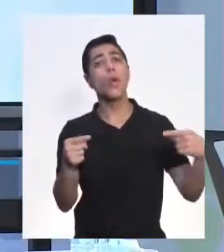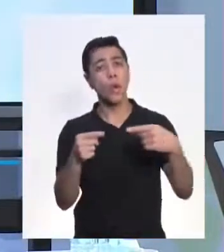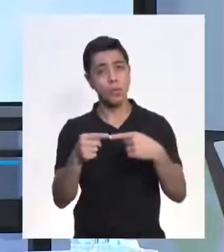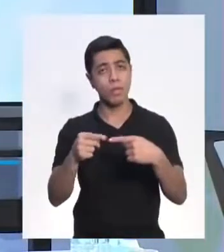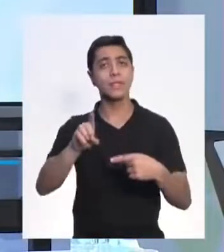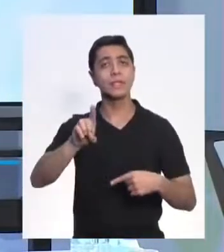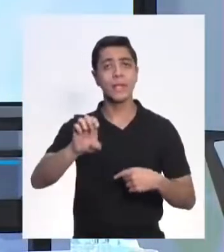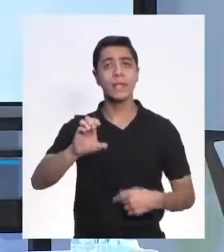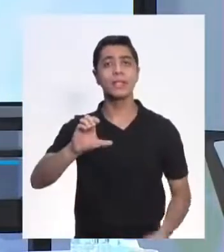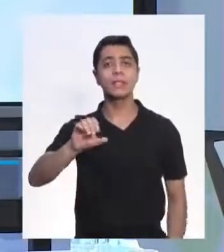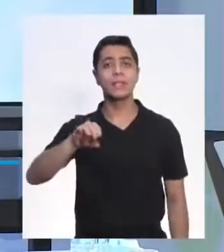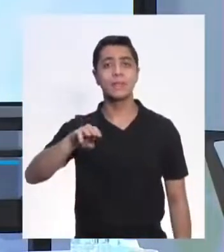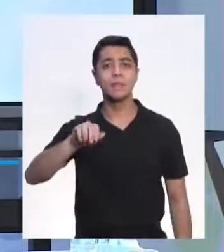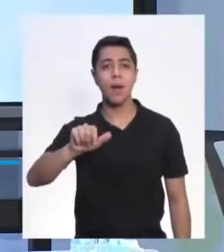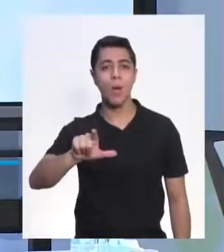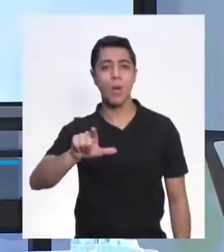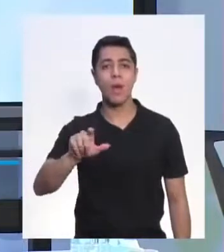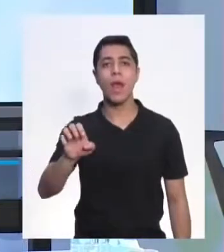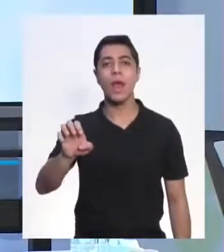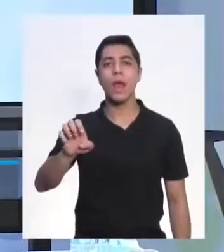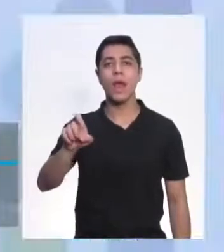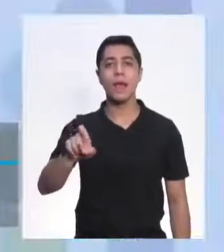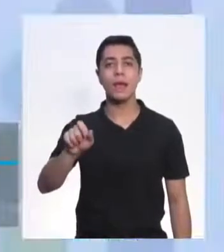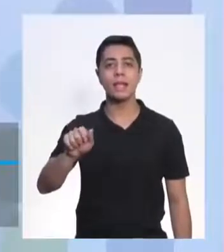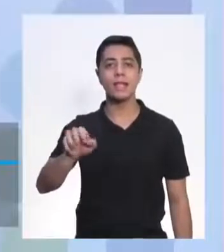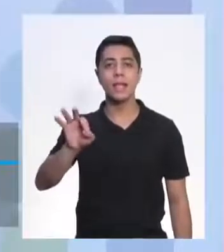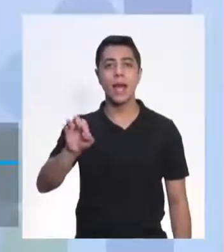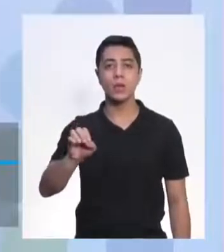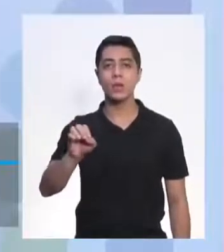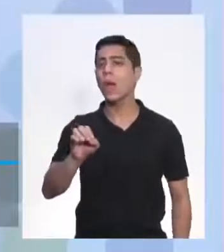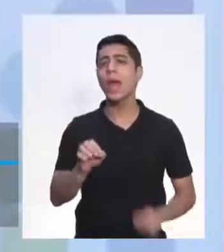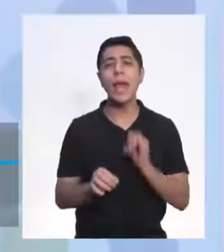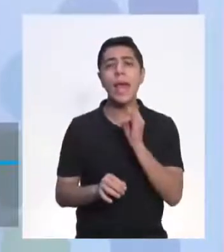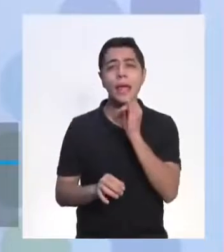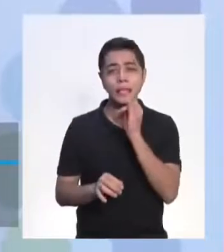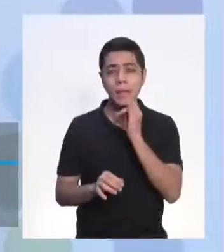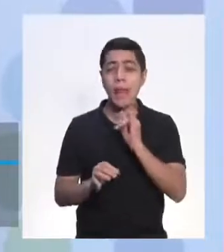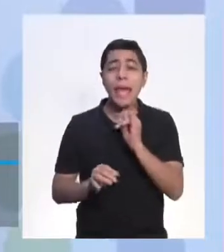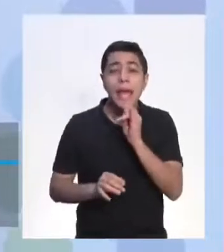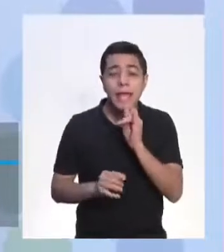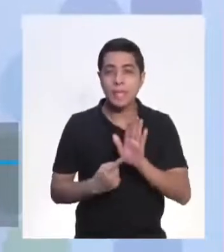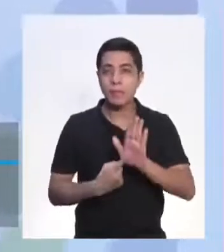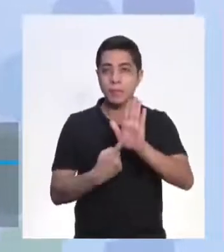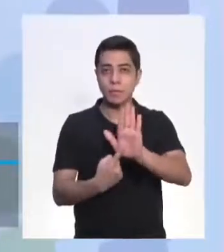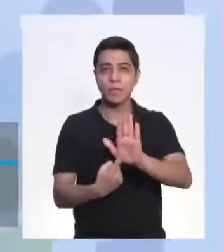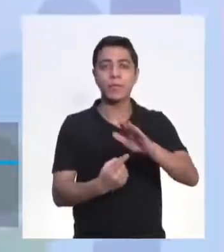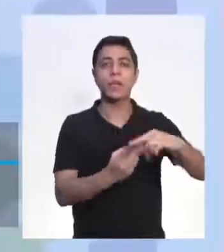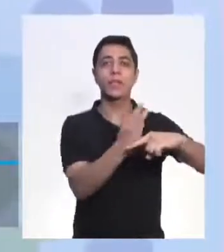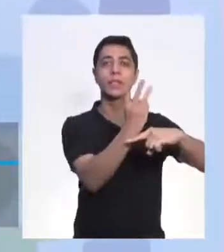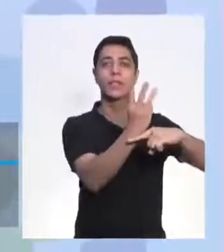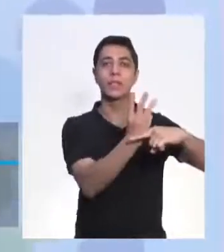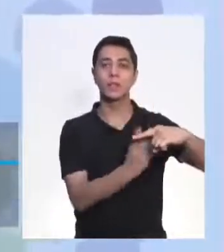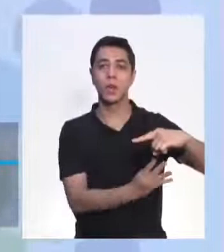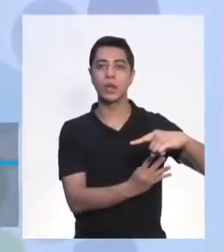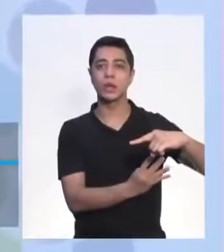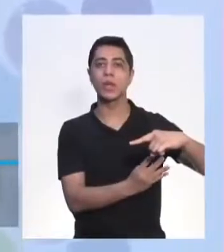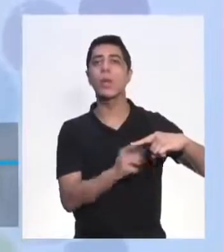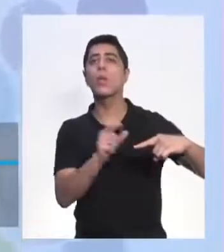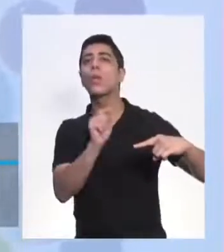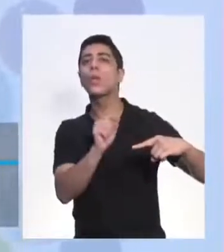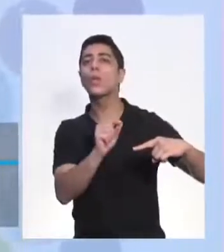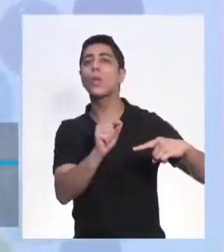eu tenho a fração 3/4, a gente sabe que ela é igual a 0,75 ou